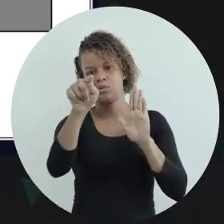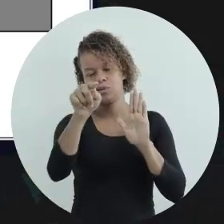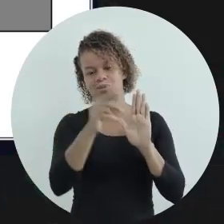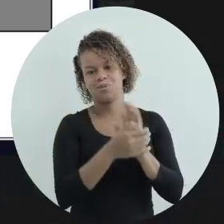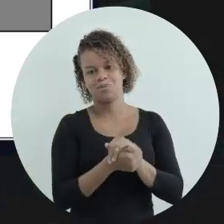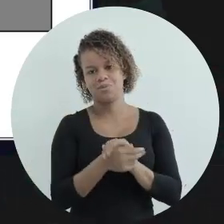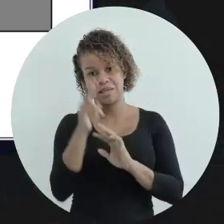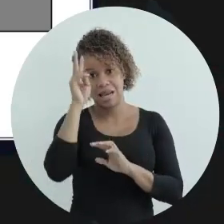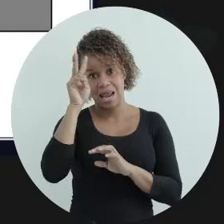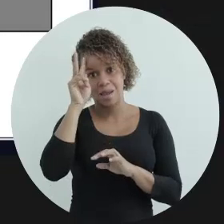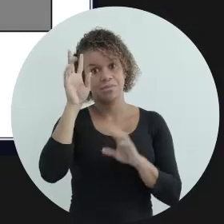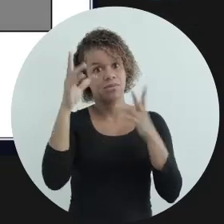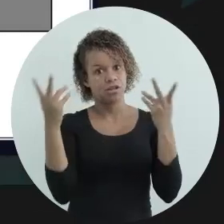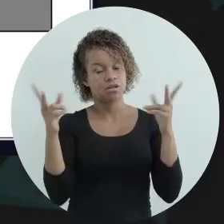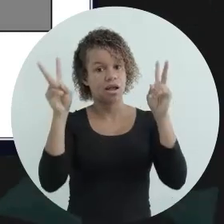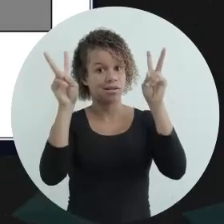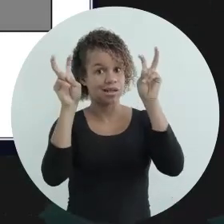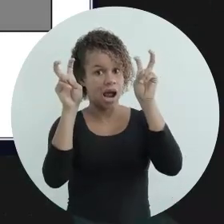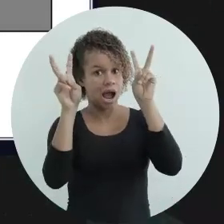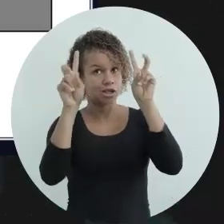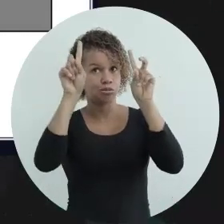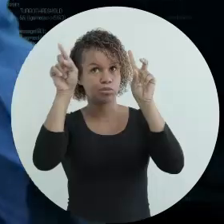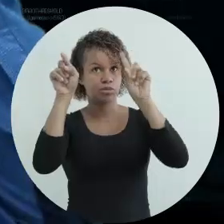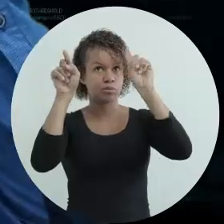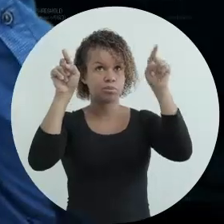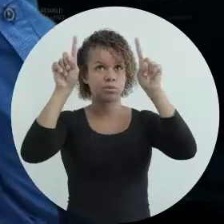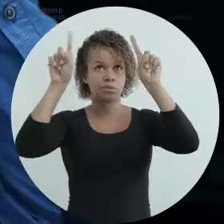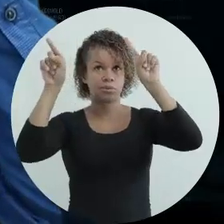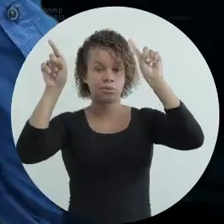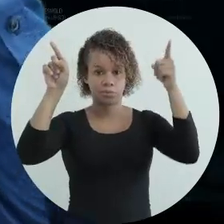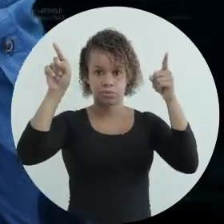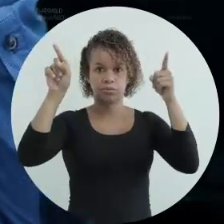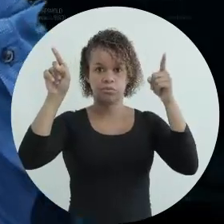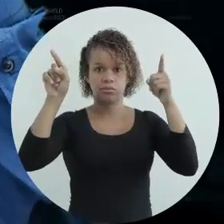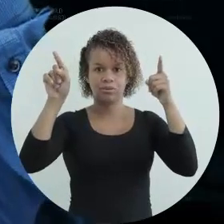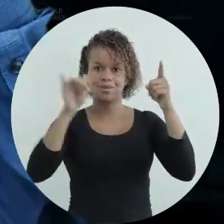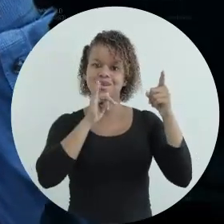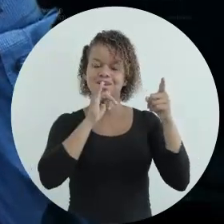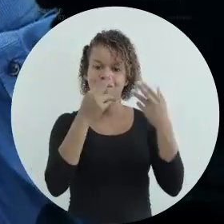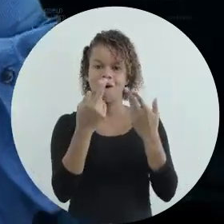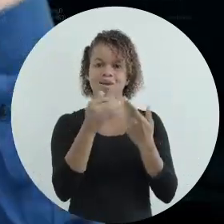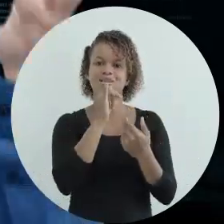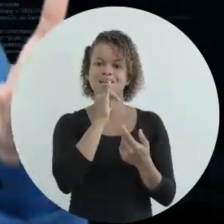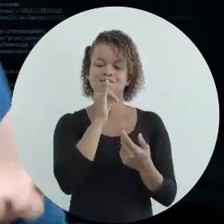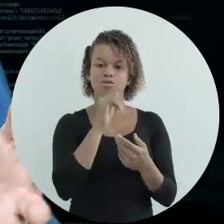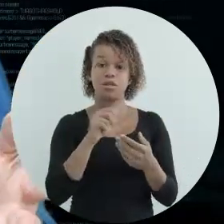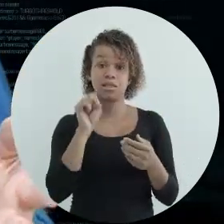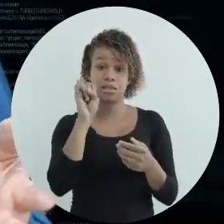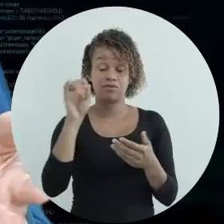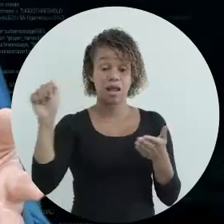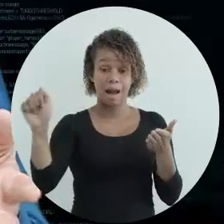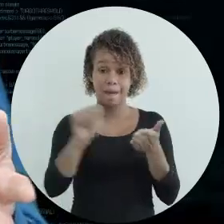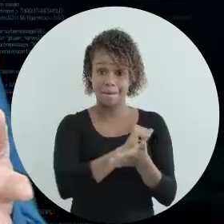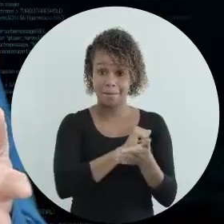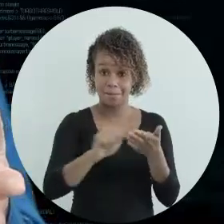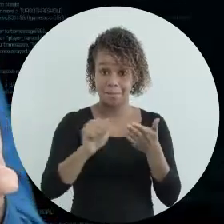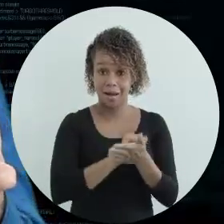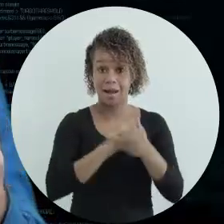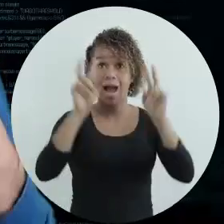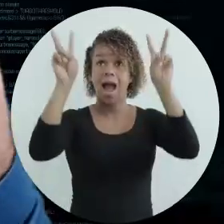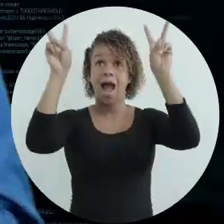entre aspas duplas, feito tá no exemplo. Se você apagar as aspas duplas, ele não sabe que é um